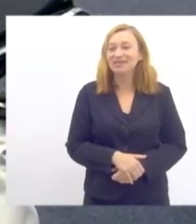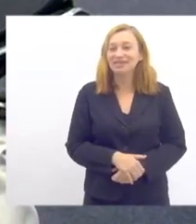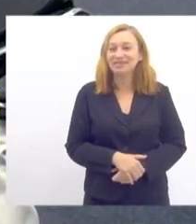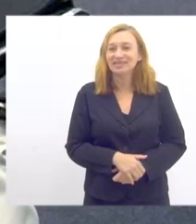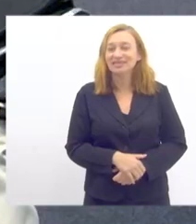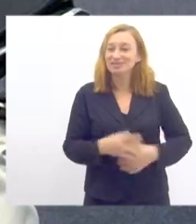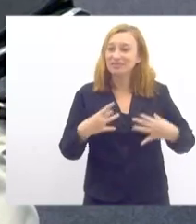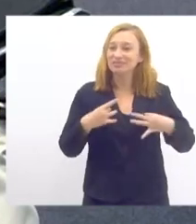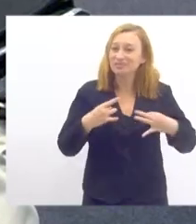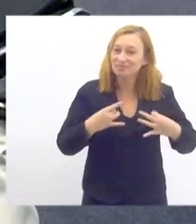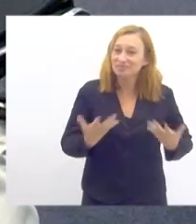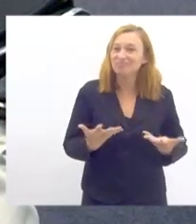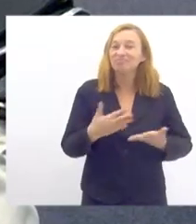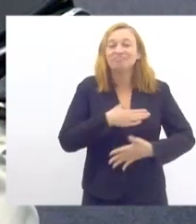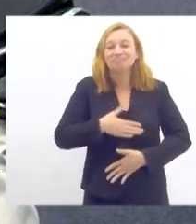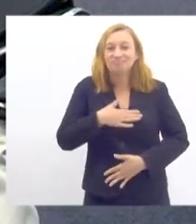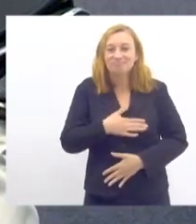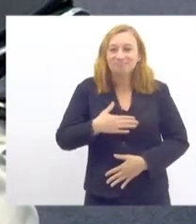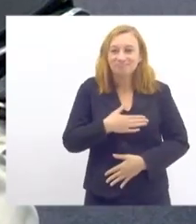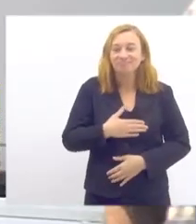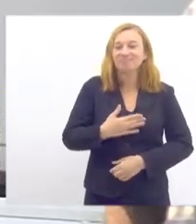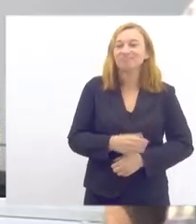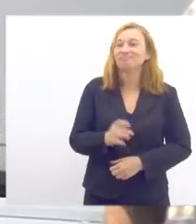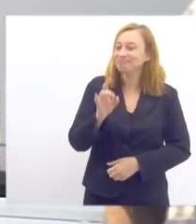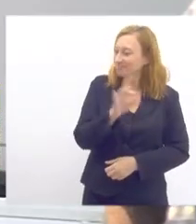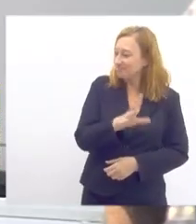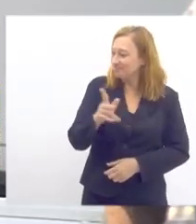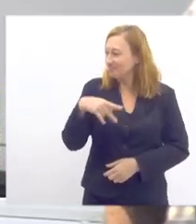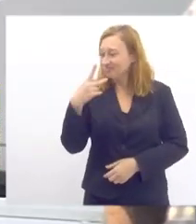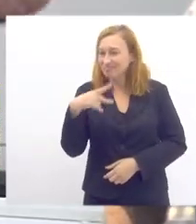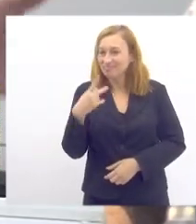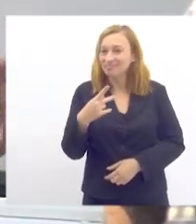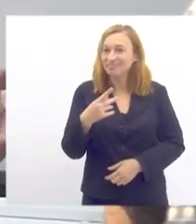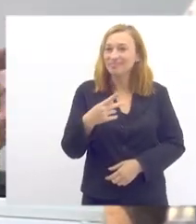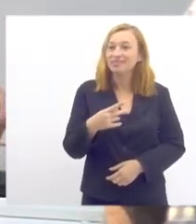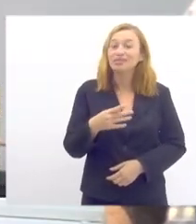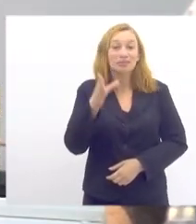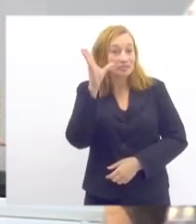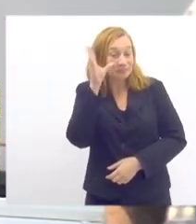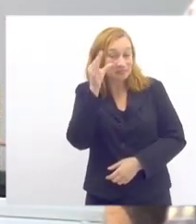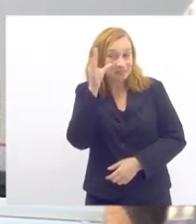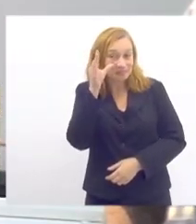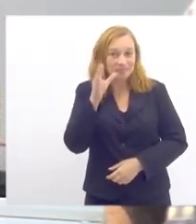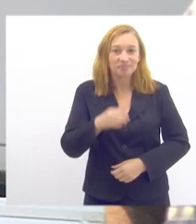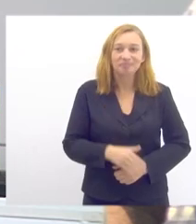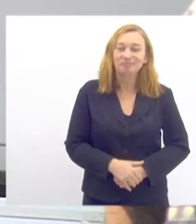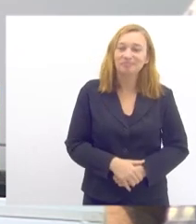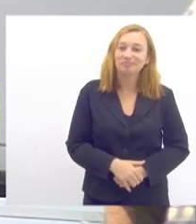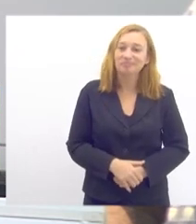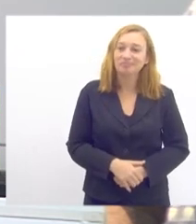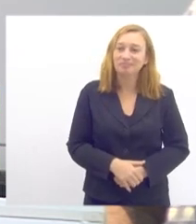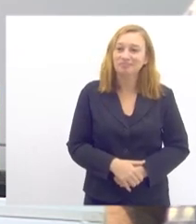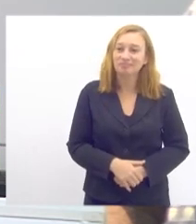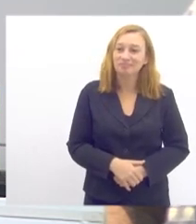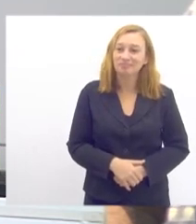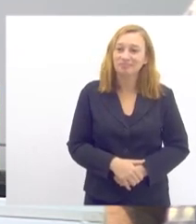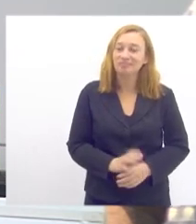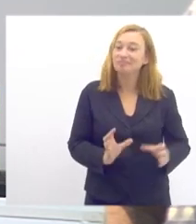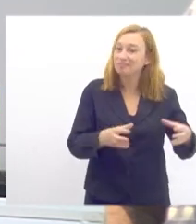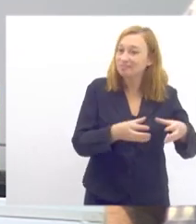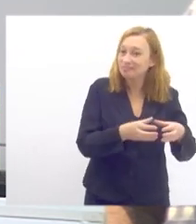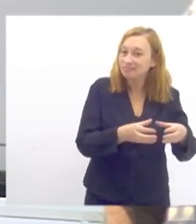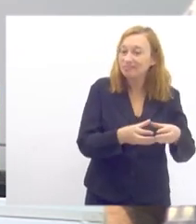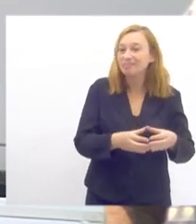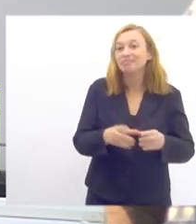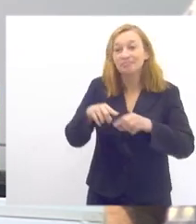disposição. Agora, eu gostaria só de fazer uma última colocação. Se for interesse, né, da comissão, se for interesse